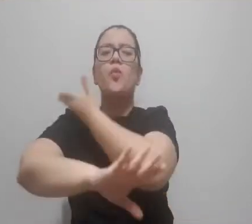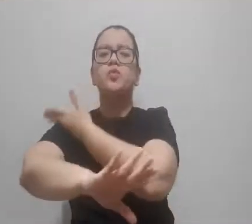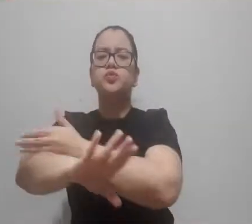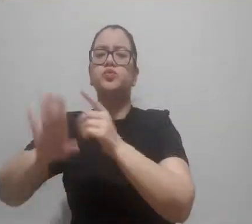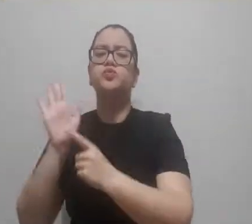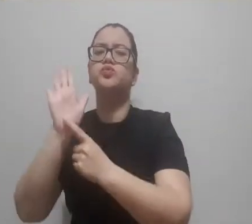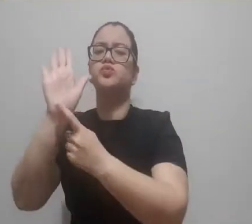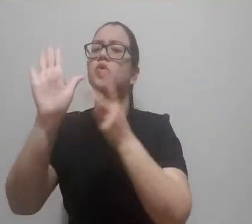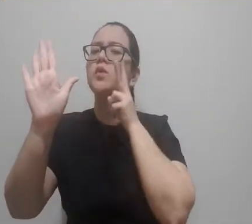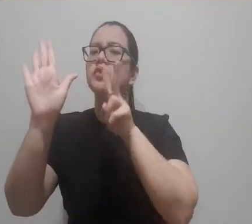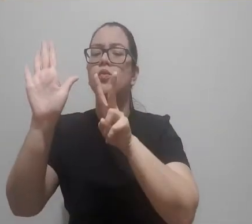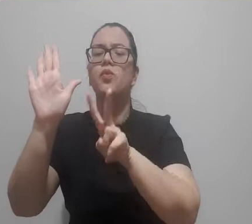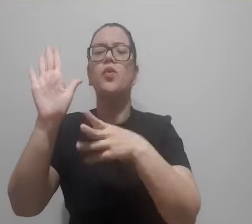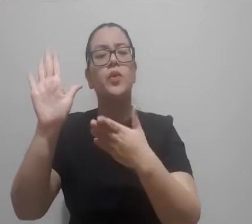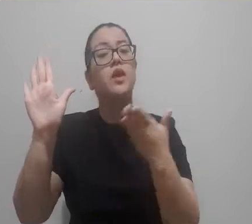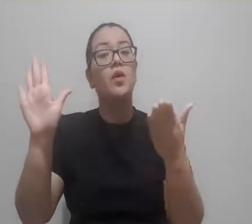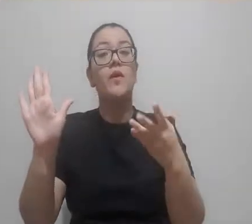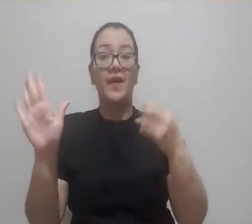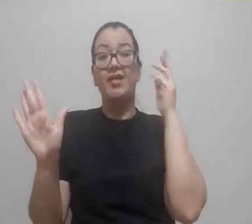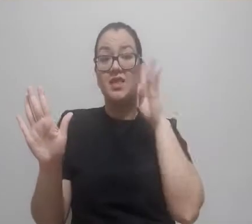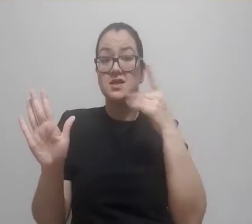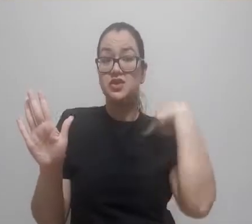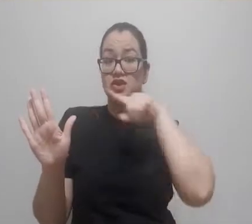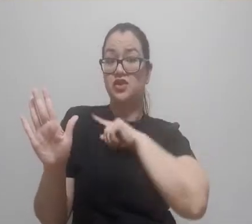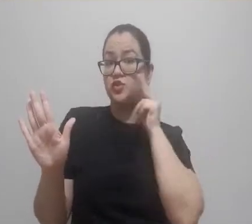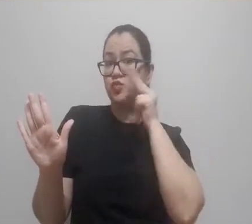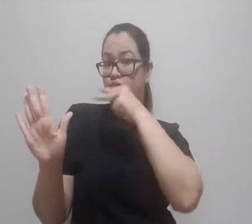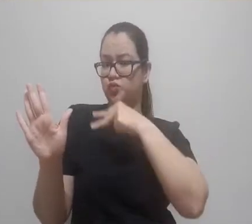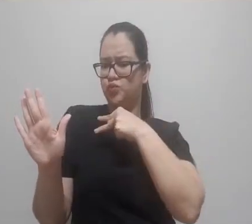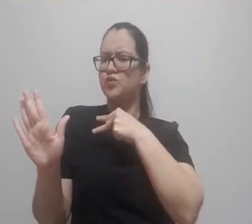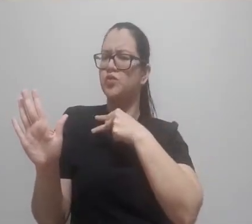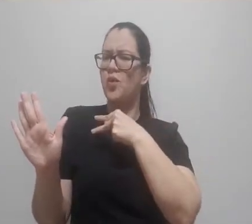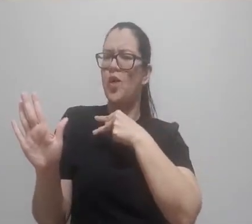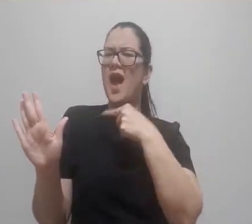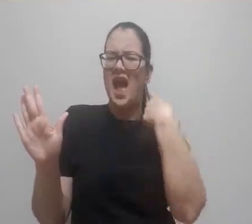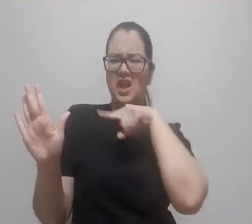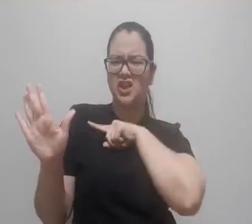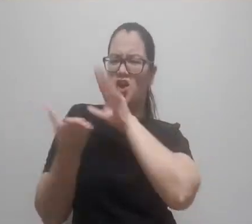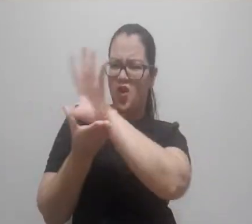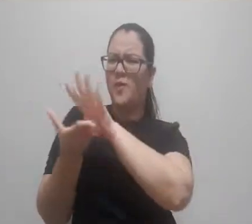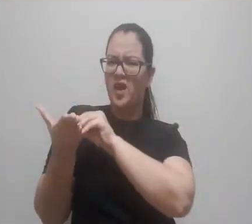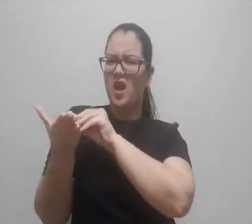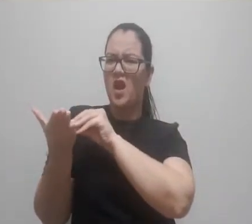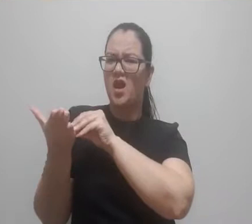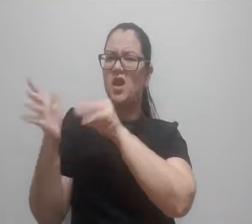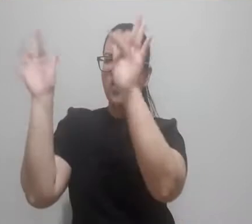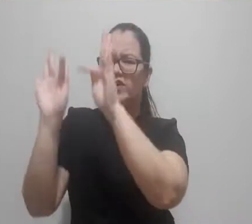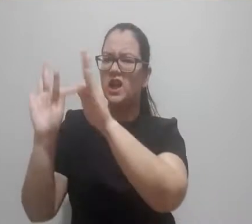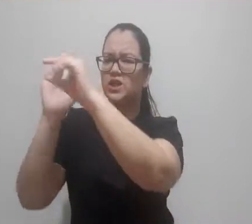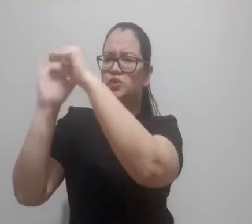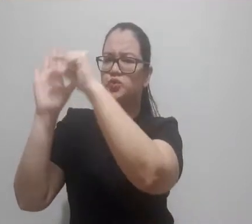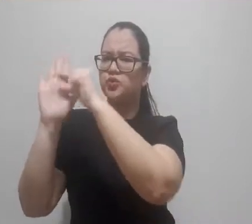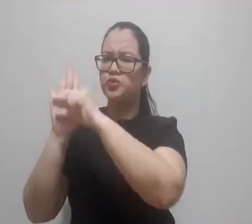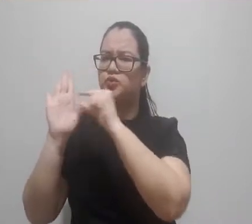que nós temos nos manifestado? Será que é assim que nós temos nos comportado? O cidadão do reino dos